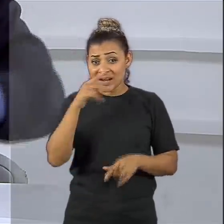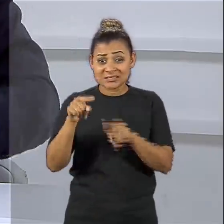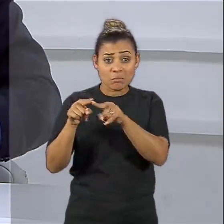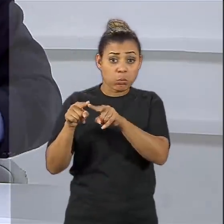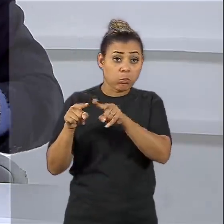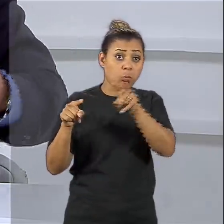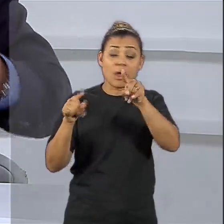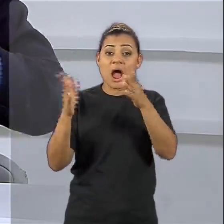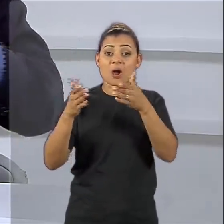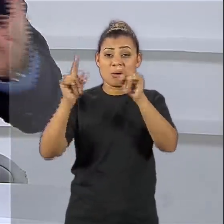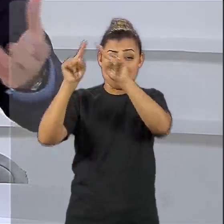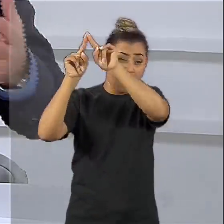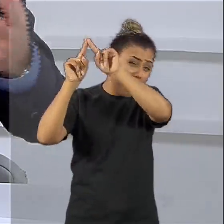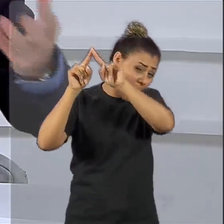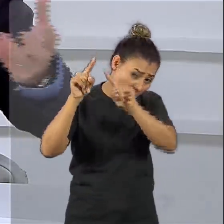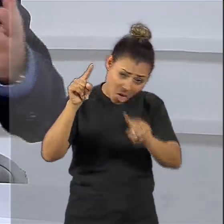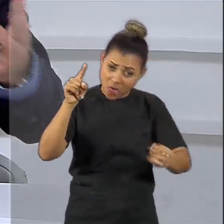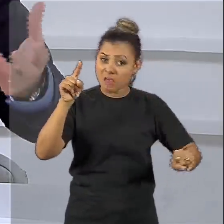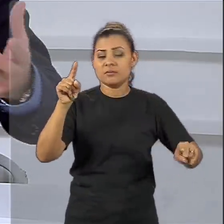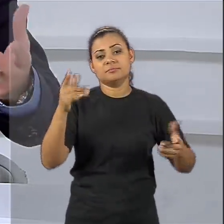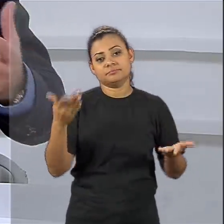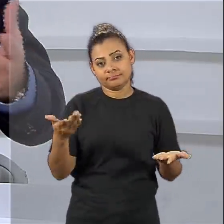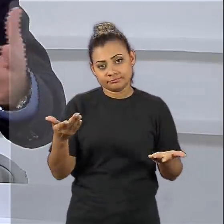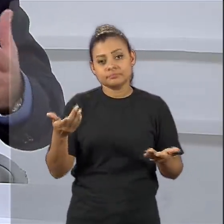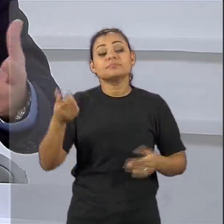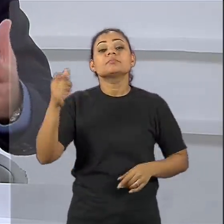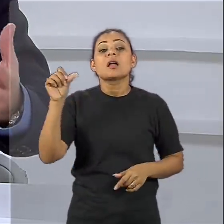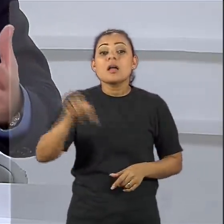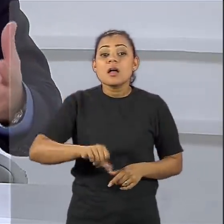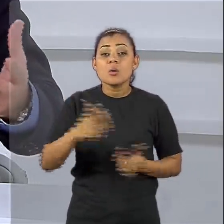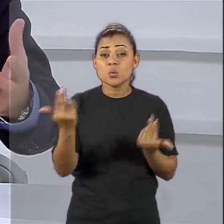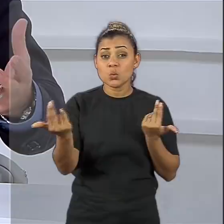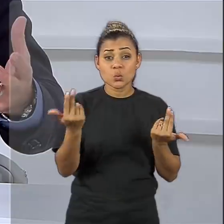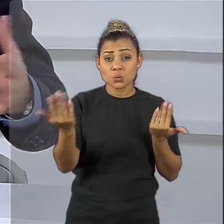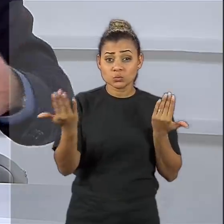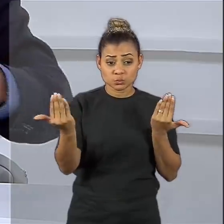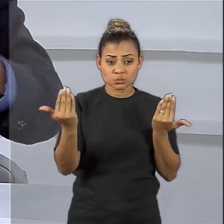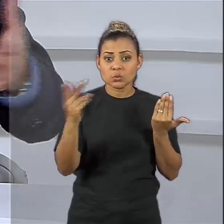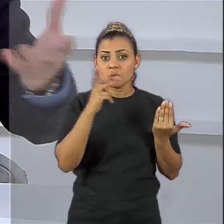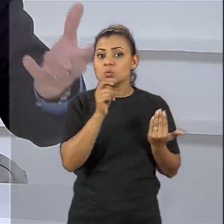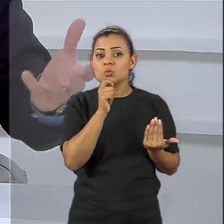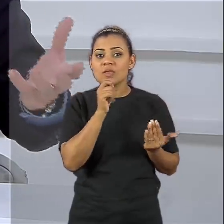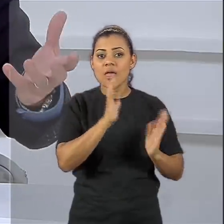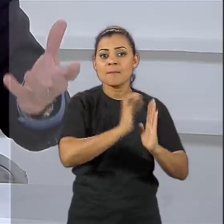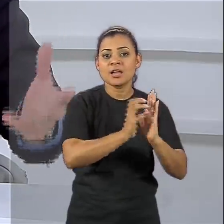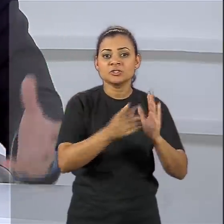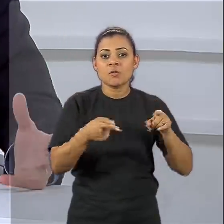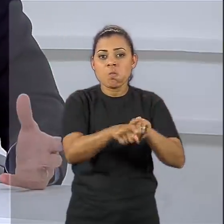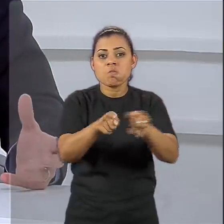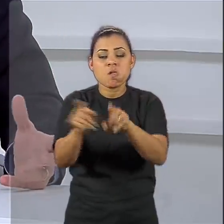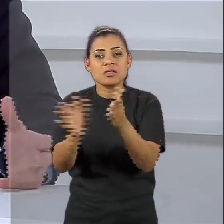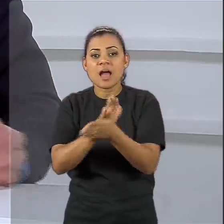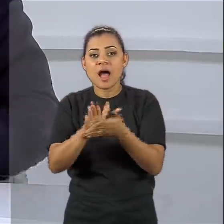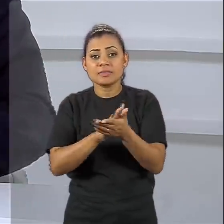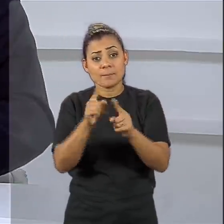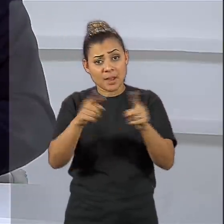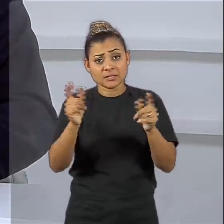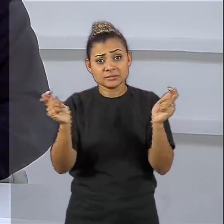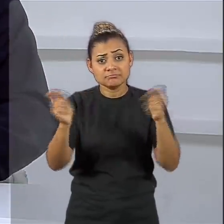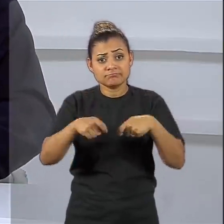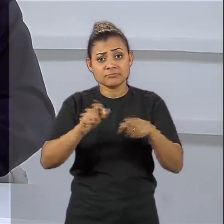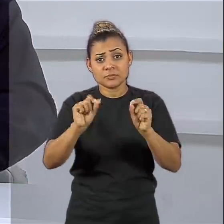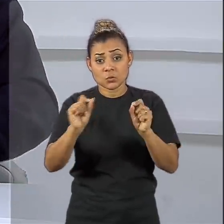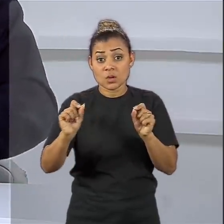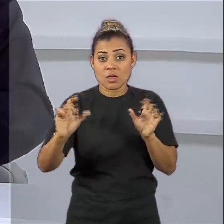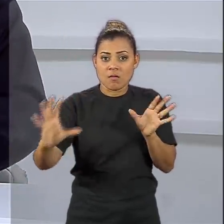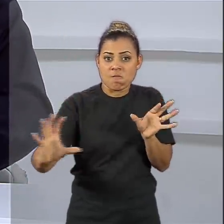ele está em declínio. Só que nos dois casos você não tem muita estruturação do sistema partidário, o que abre essas outras possibilidades. Por